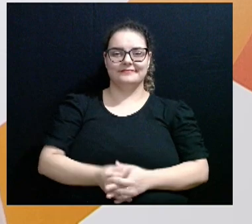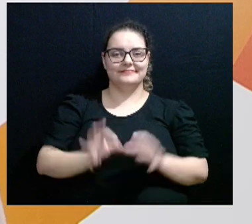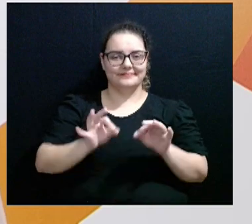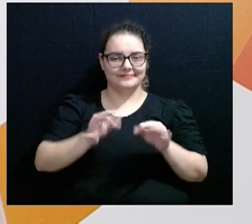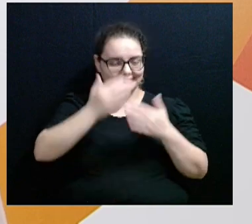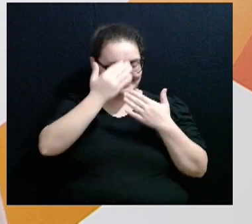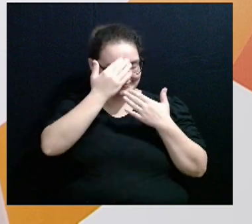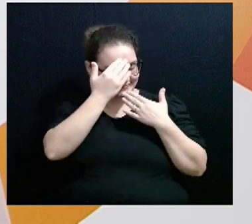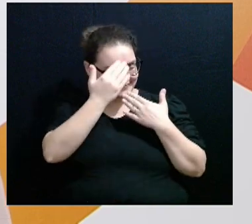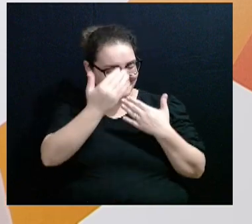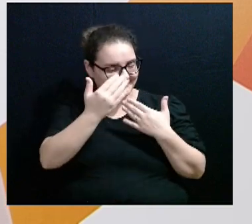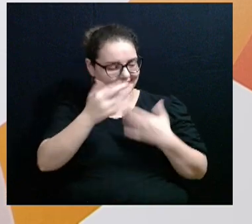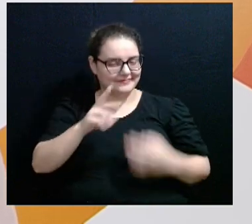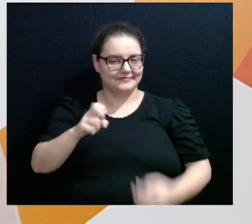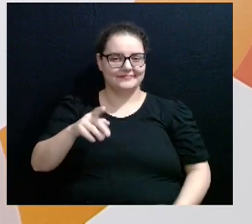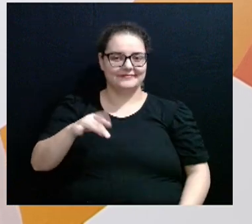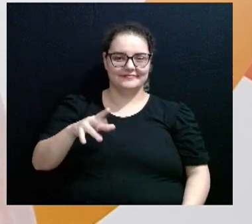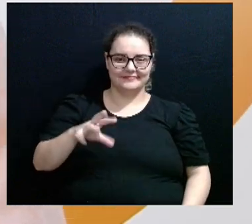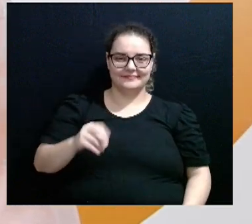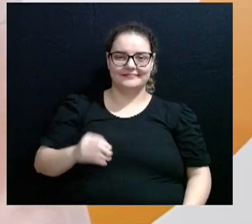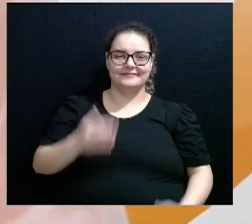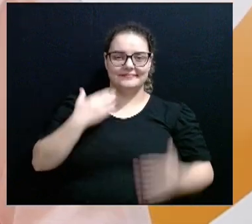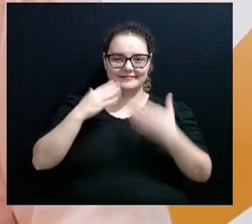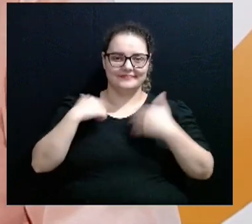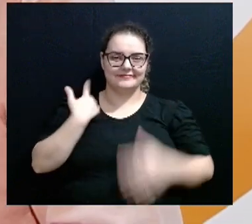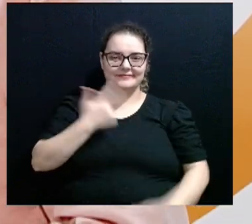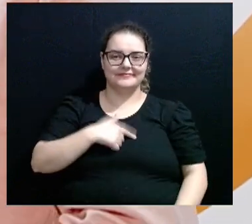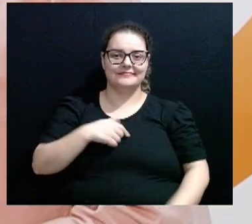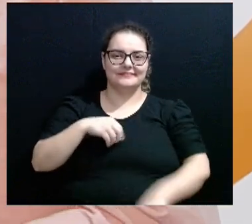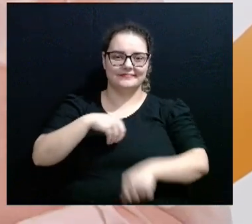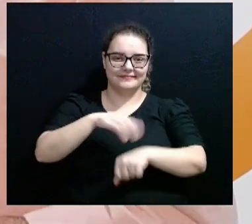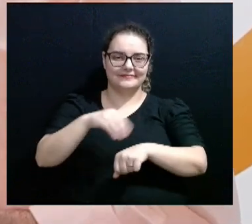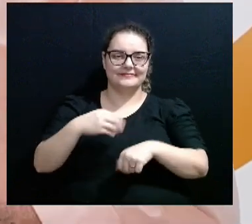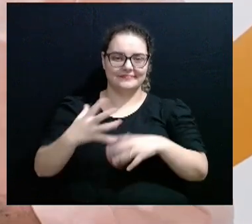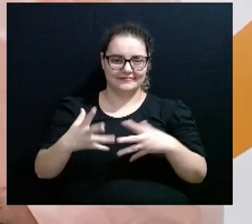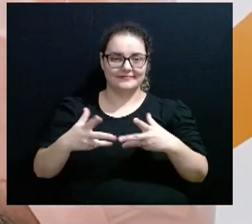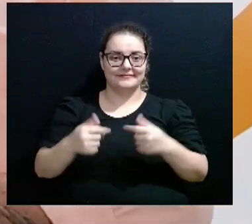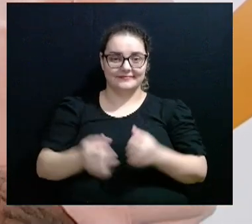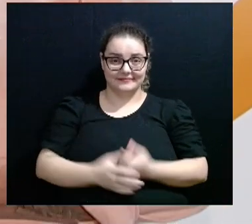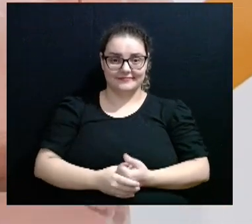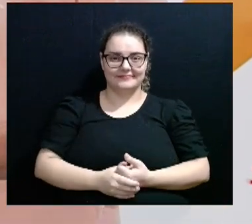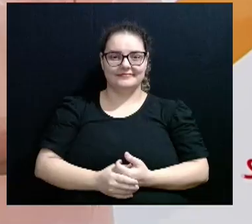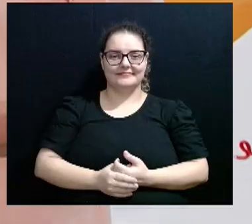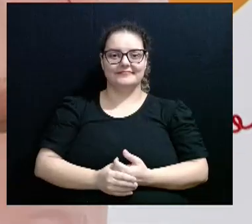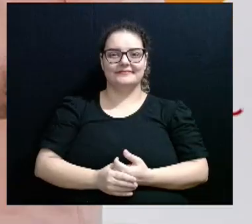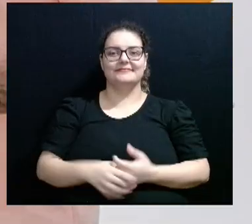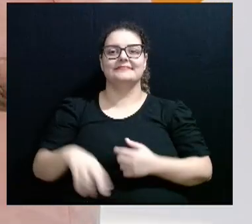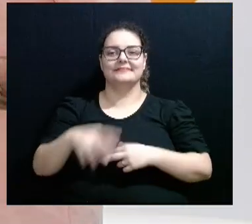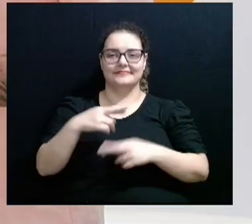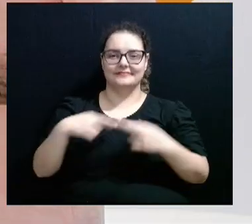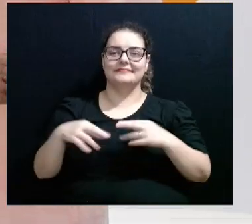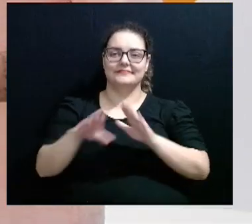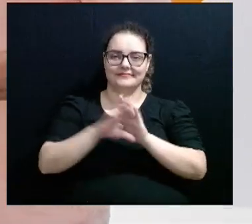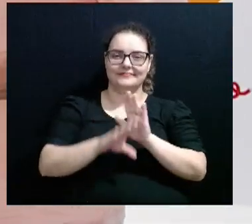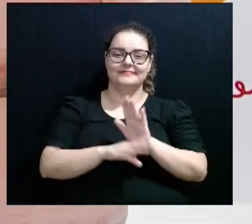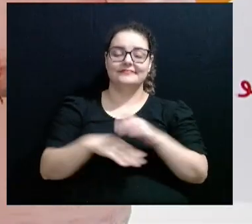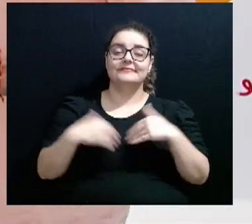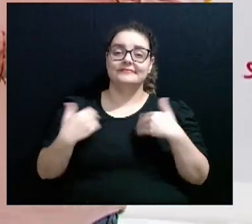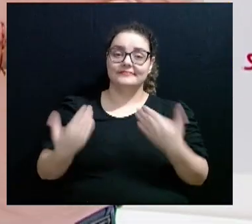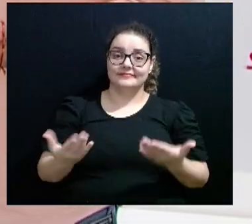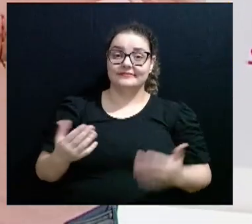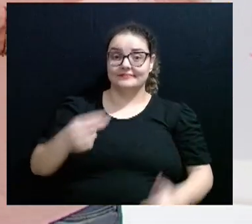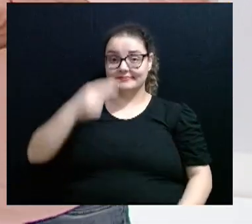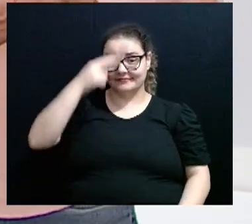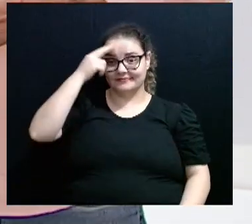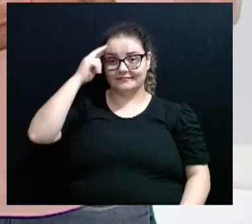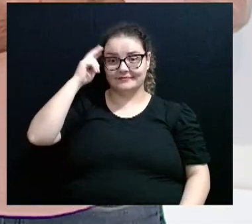obrigada, Rômulo, por conversar com a gente, passar todas essas informações a respeito, né, desse programa. Tá aí então, Gabriel, olha só, vou